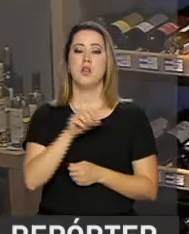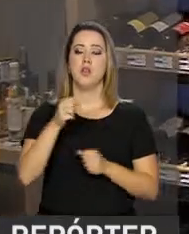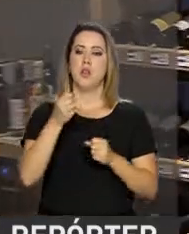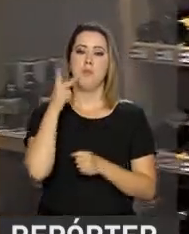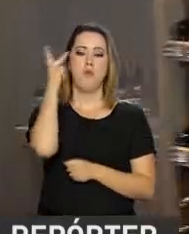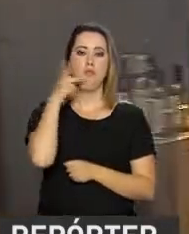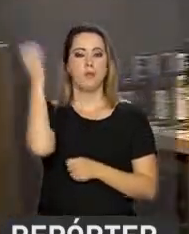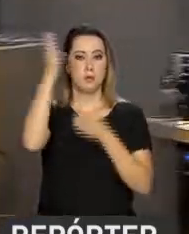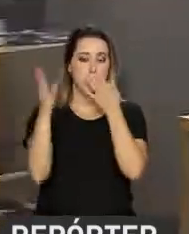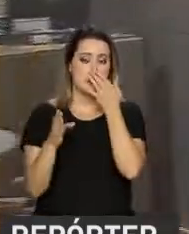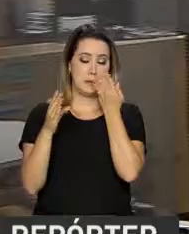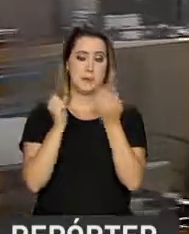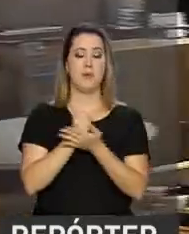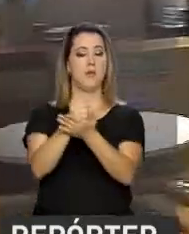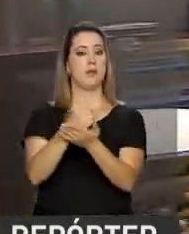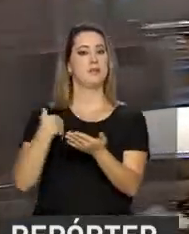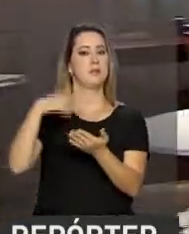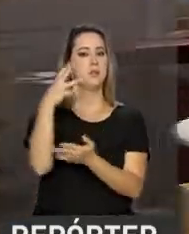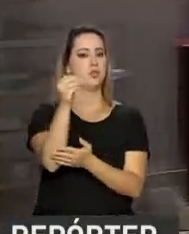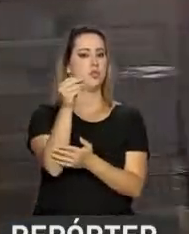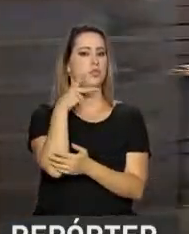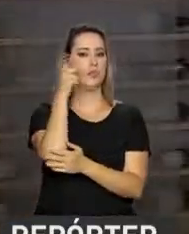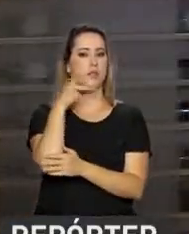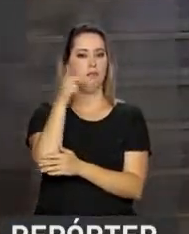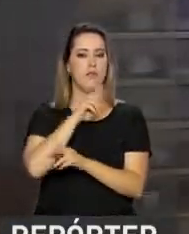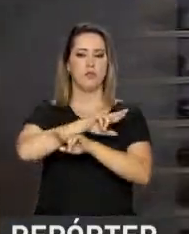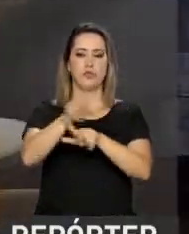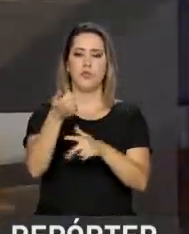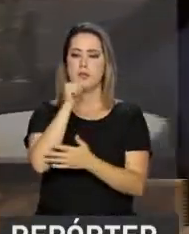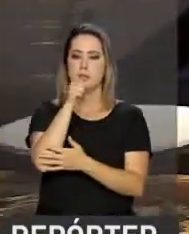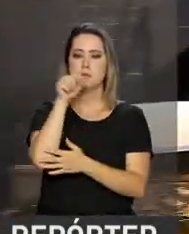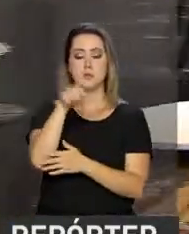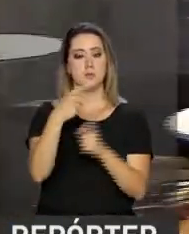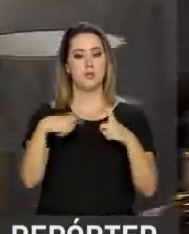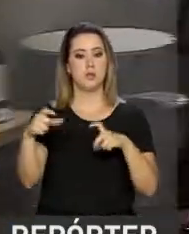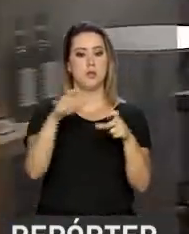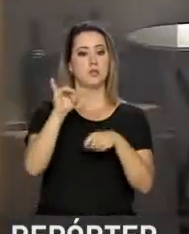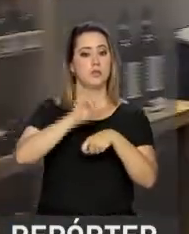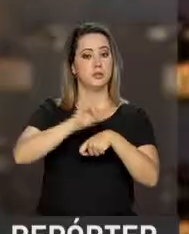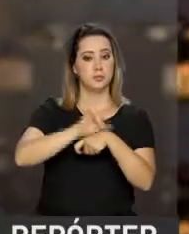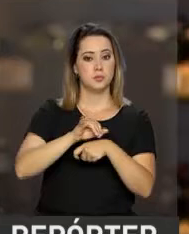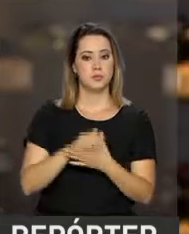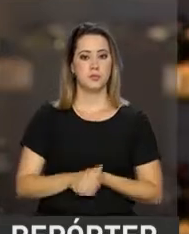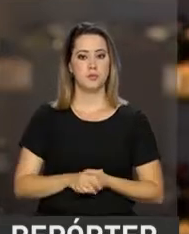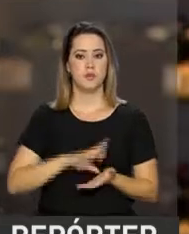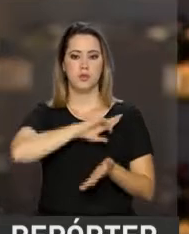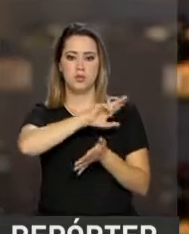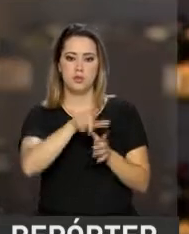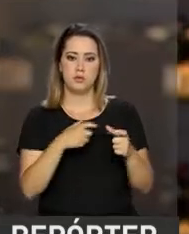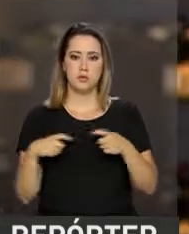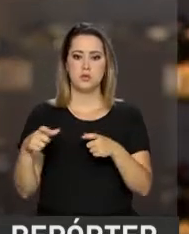por isso oferece mais de 30 rótulos de vinhos e espumantes brasileiros em sua loja na capital federal tem muitos inimigos